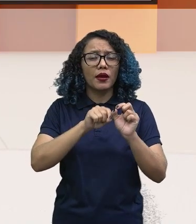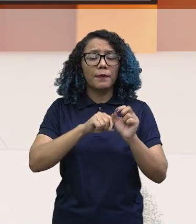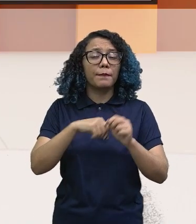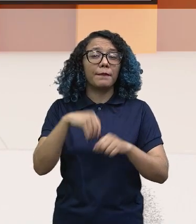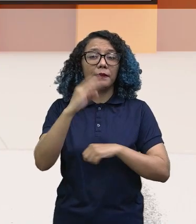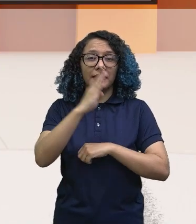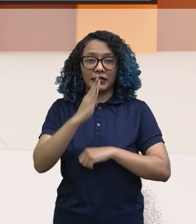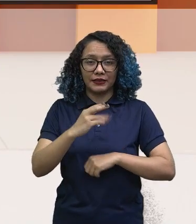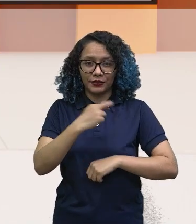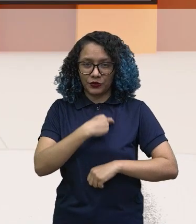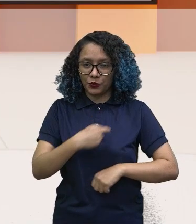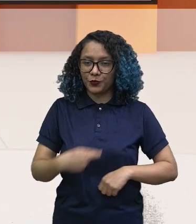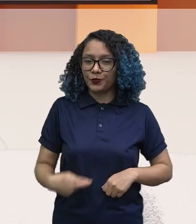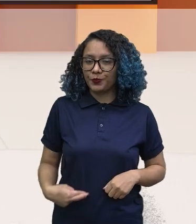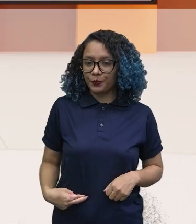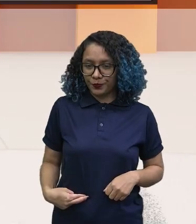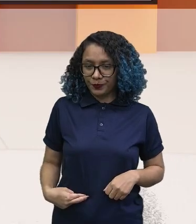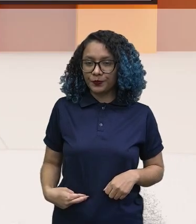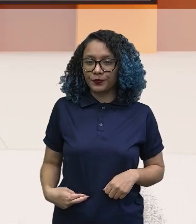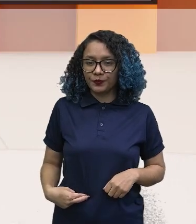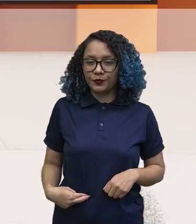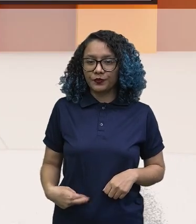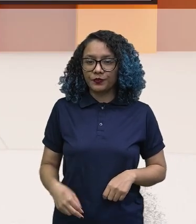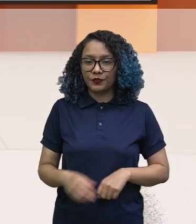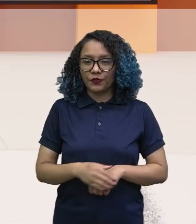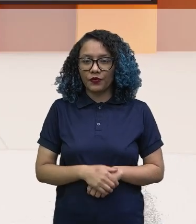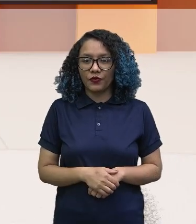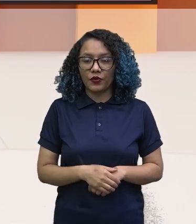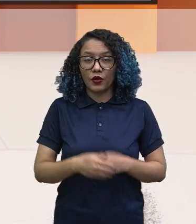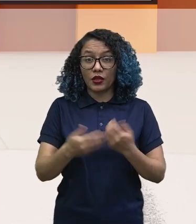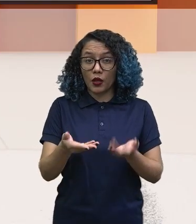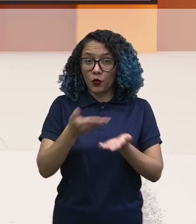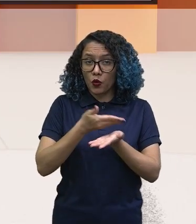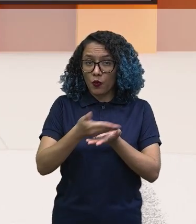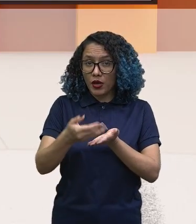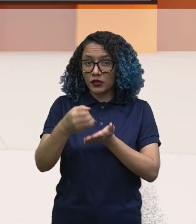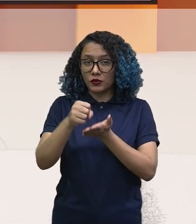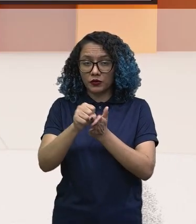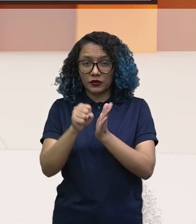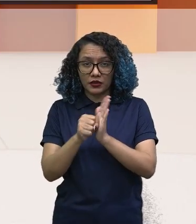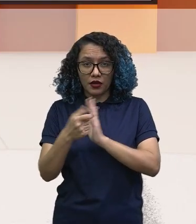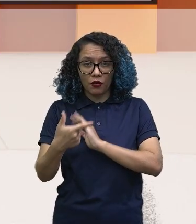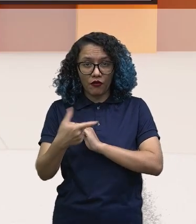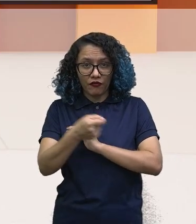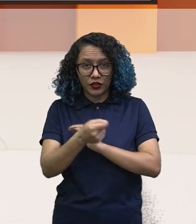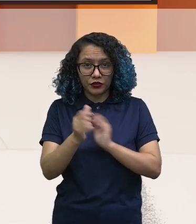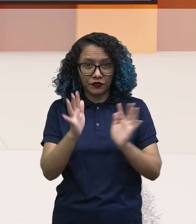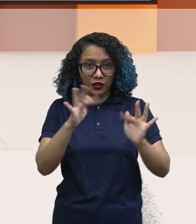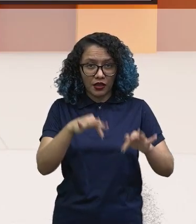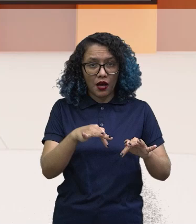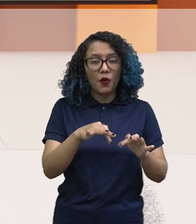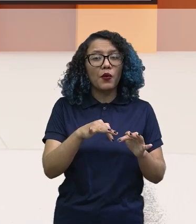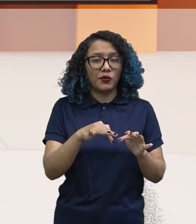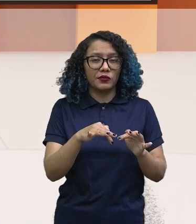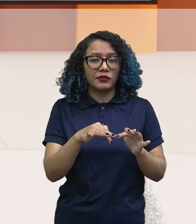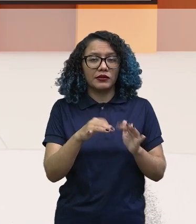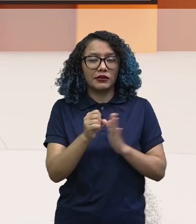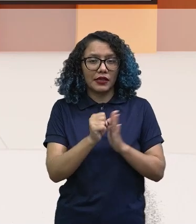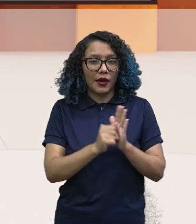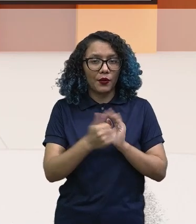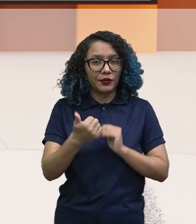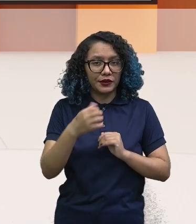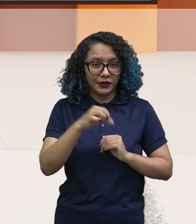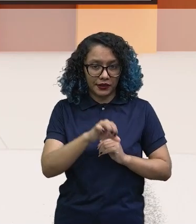republicano. O Brasil republicano aí no início do século XX, final do século XIX. E aqui na